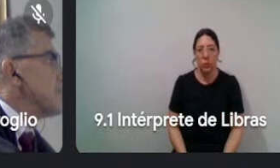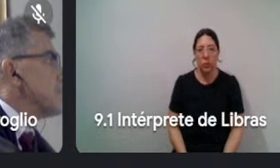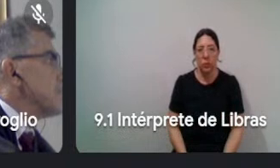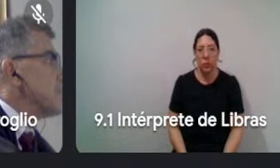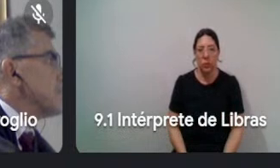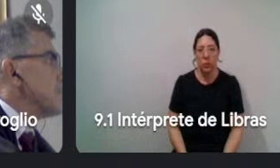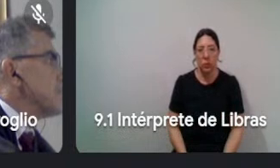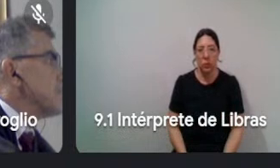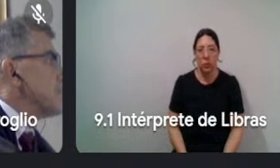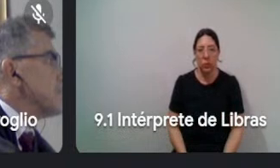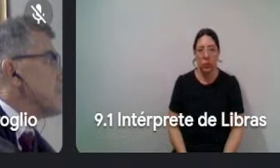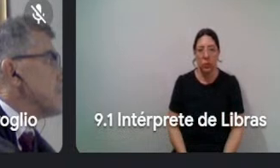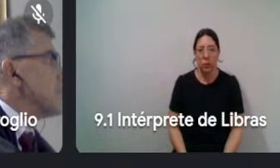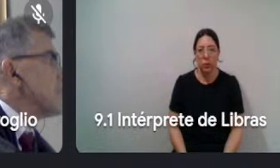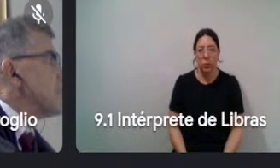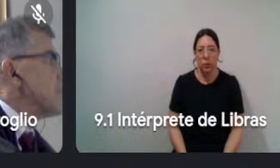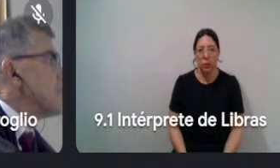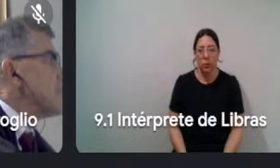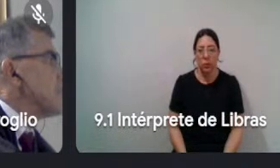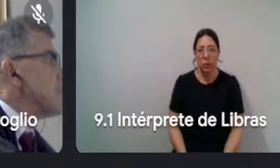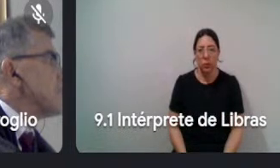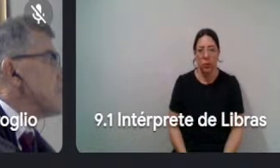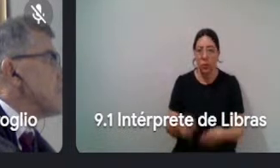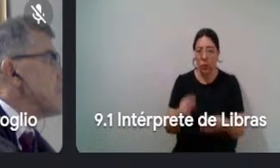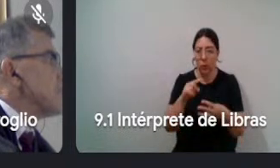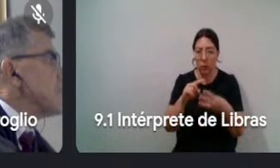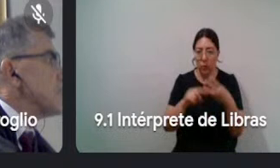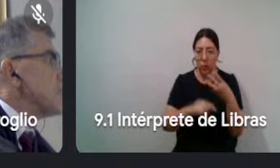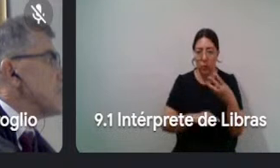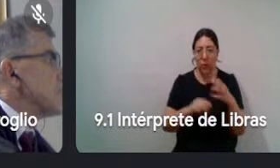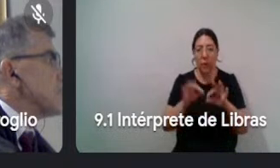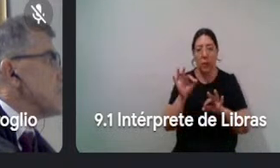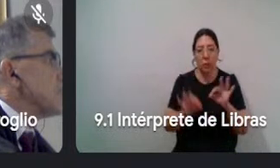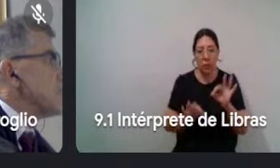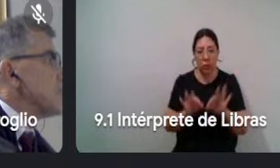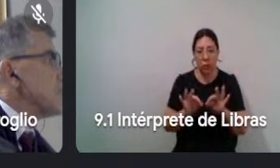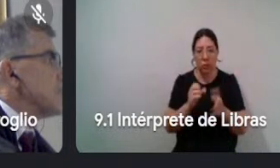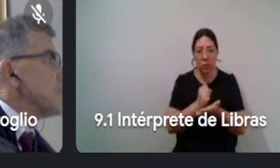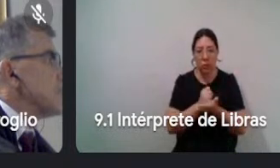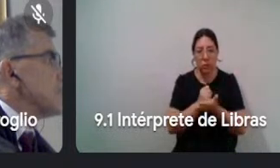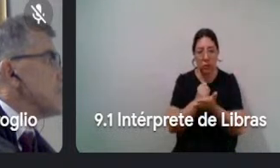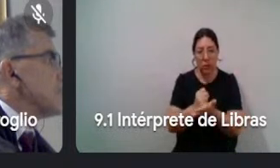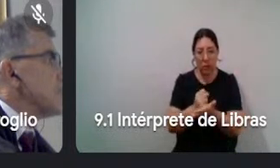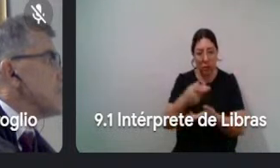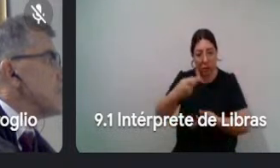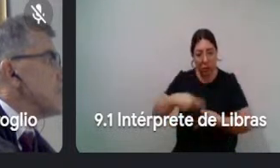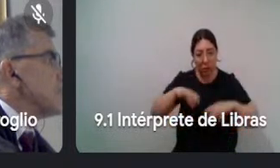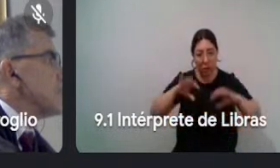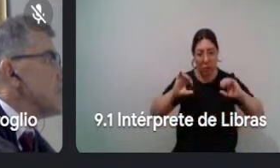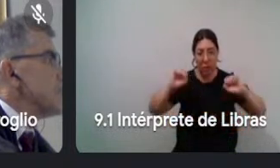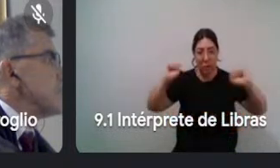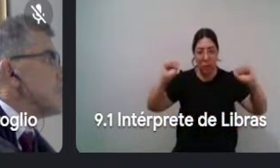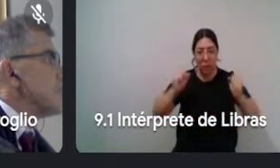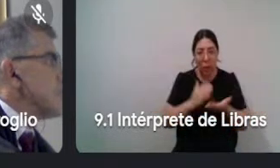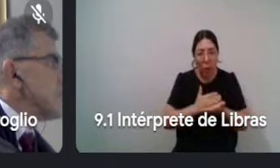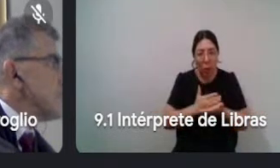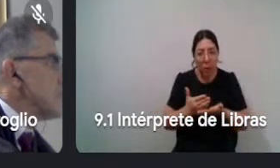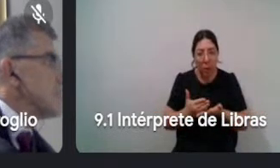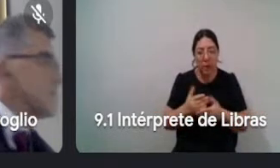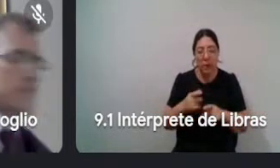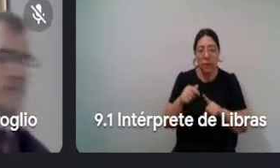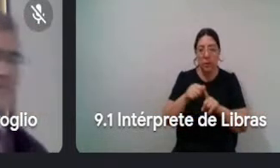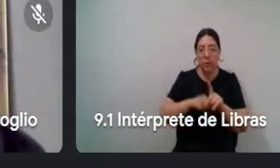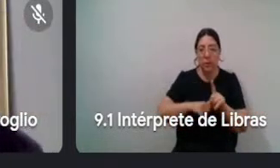Então, e não havendo, fico designado para exercer a função de juiz auxiliar deste tribunal a partir de janeiro de